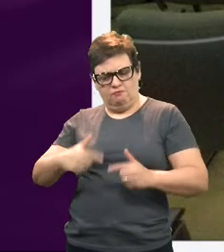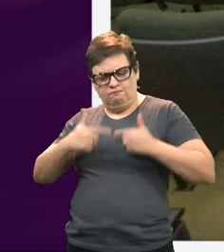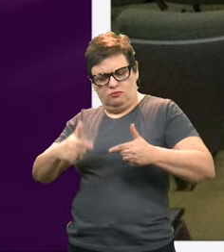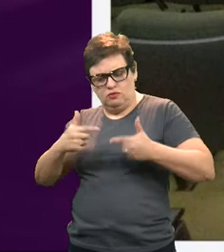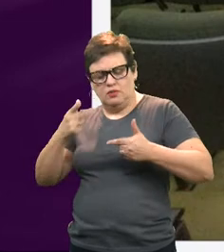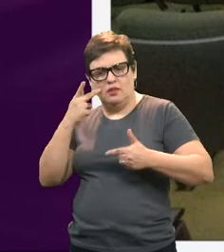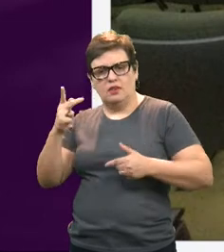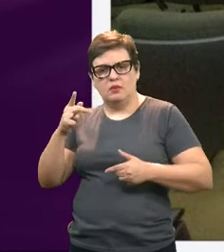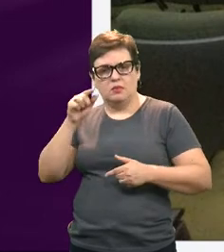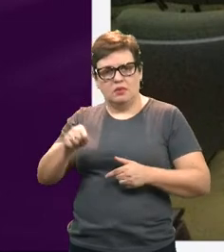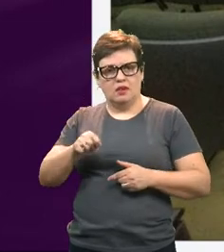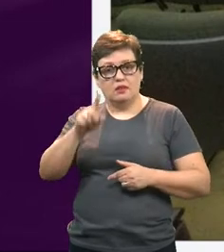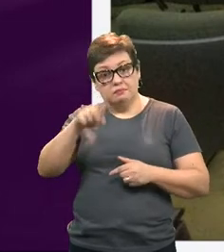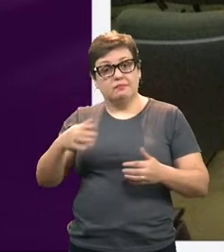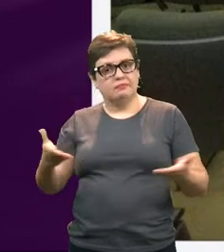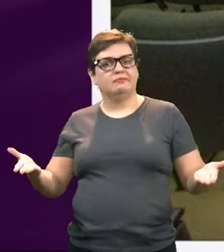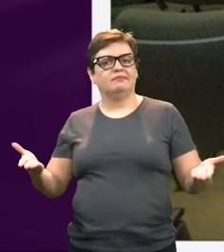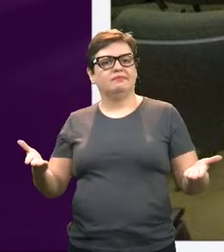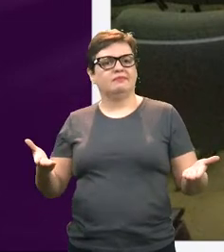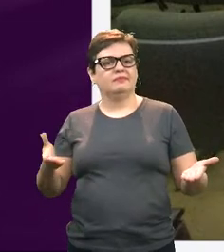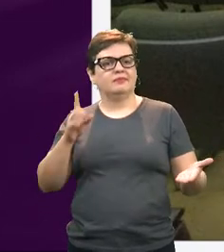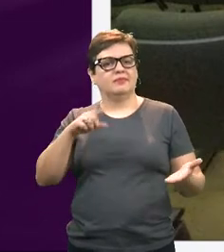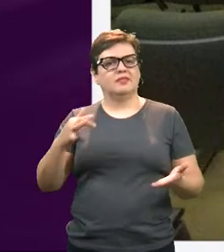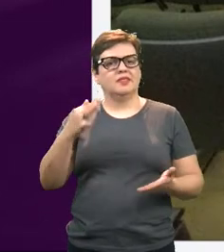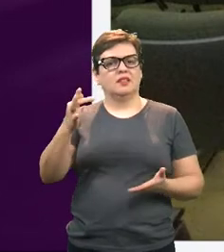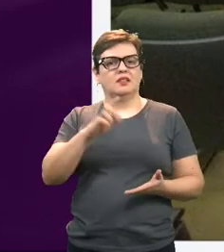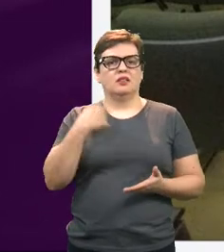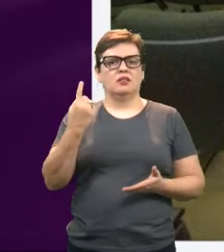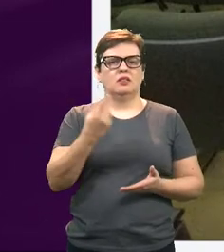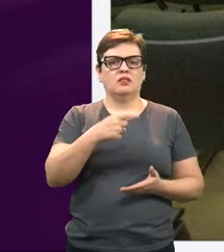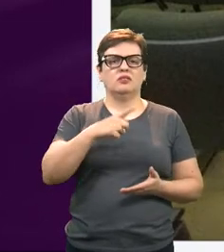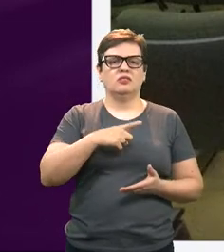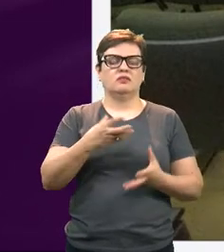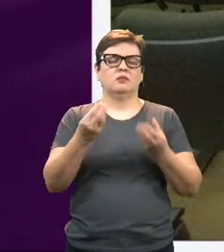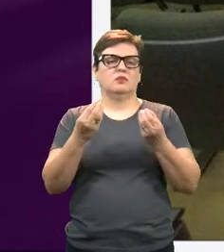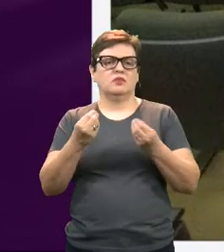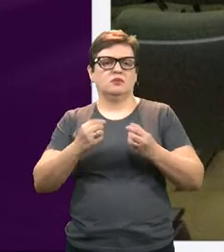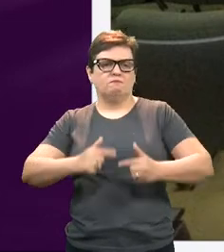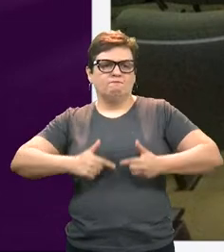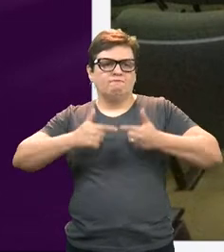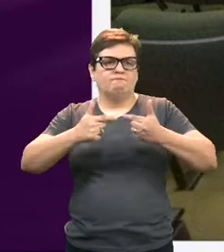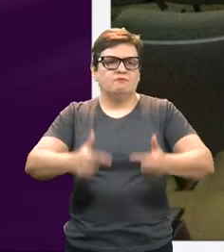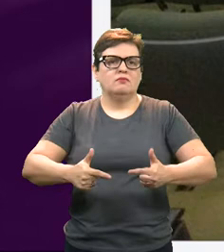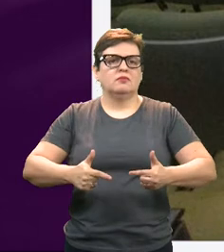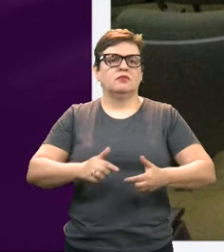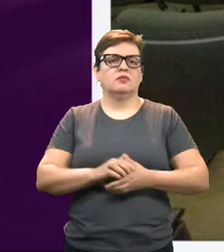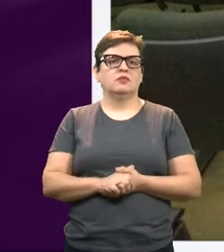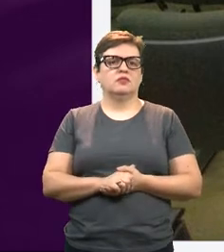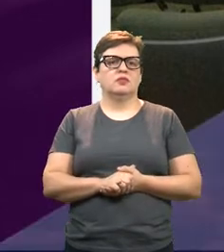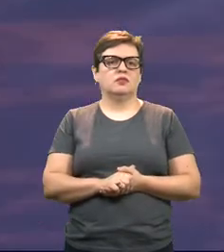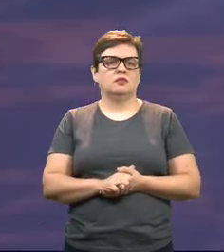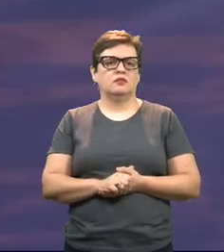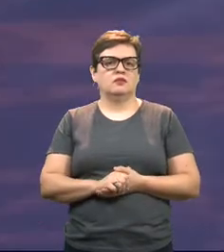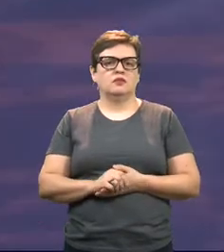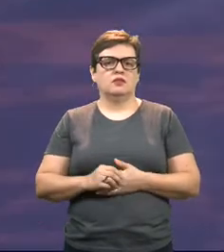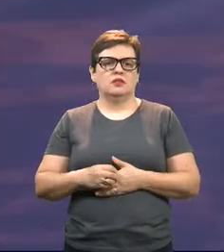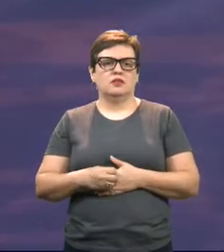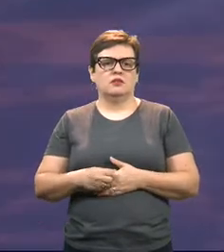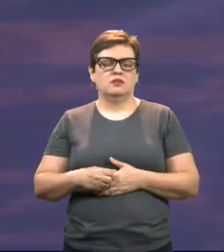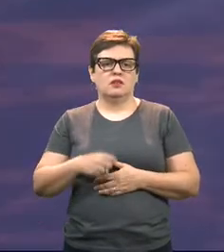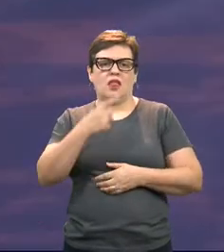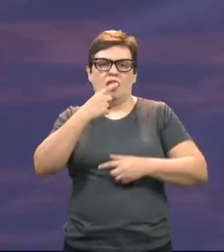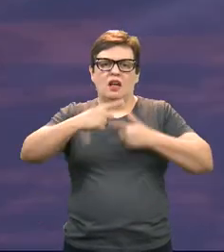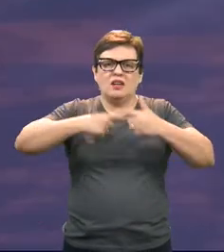ele, é assim que vai ser. Nós passamos por vários desafios. né, as crises convulsivas nunca